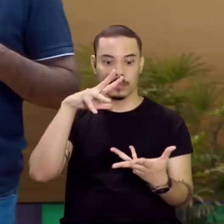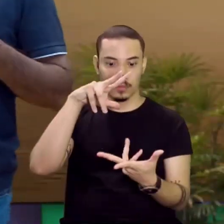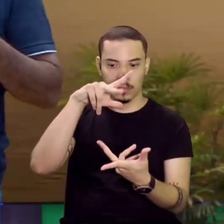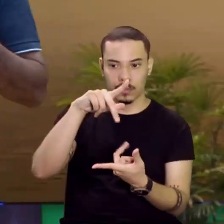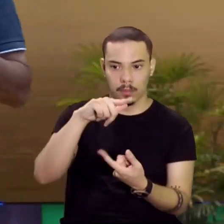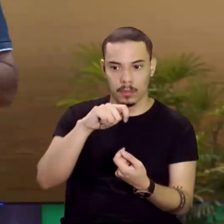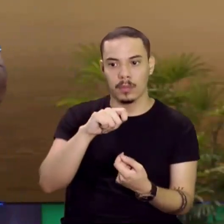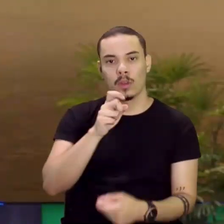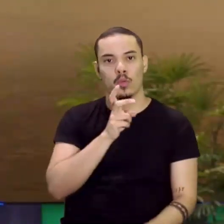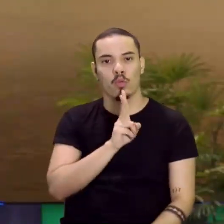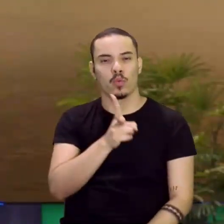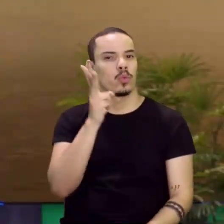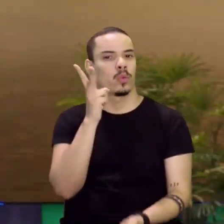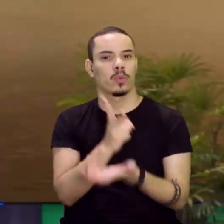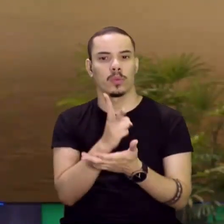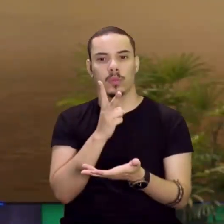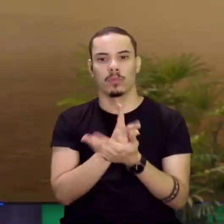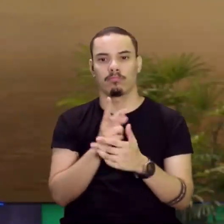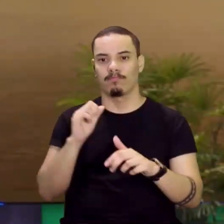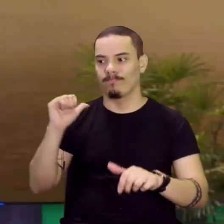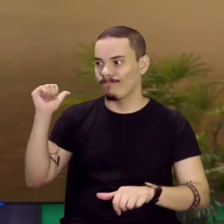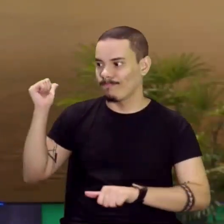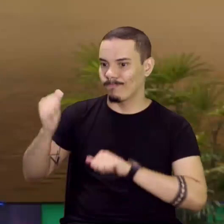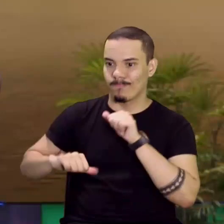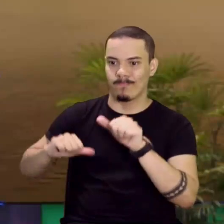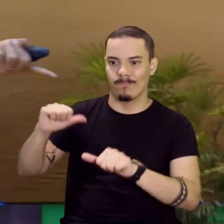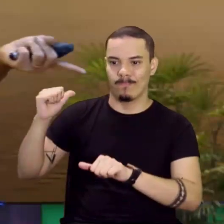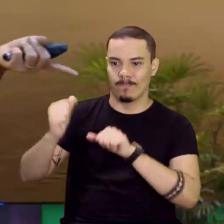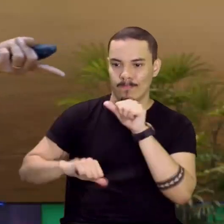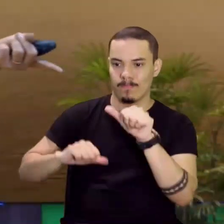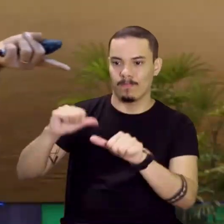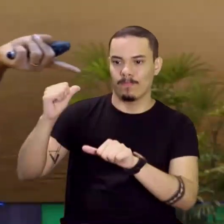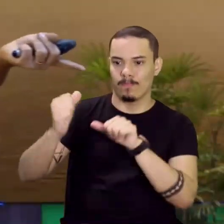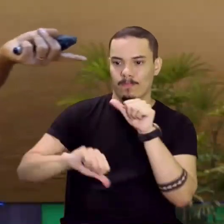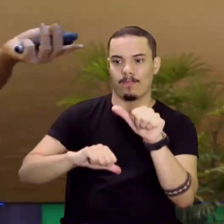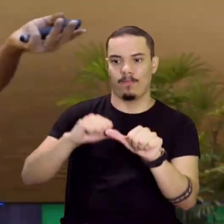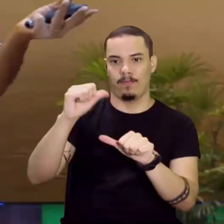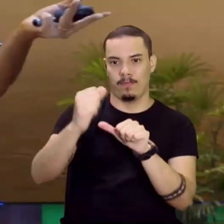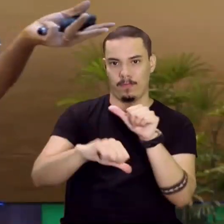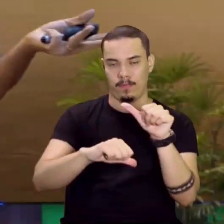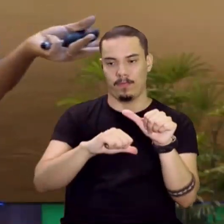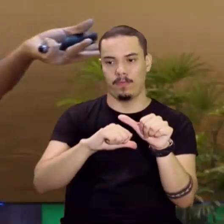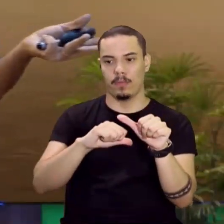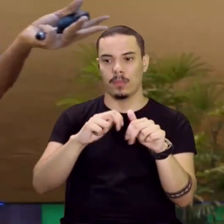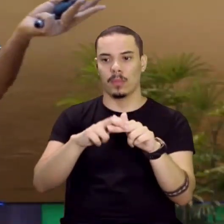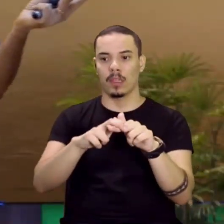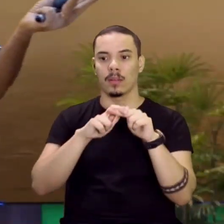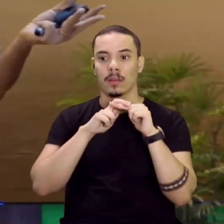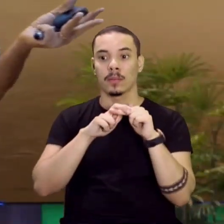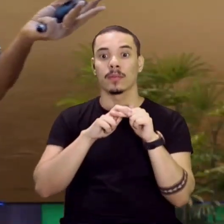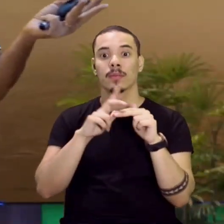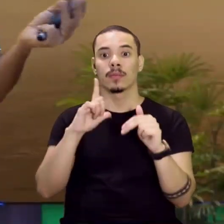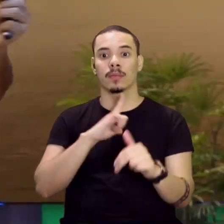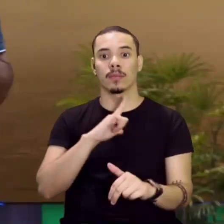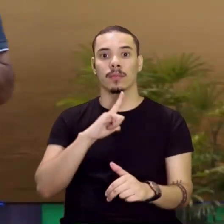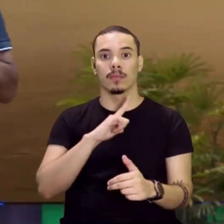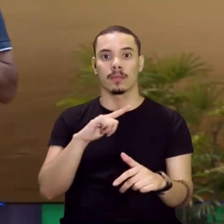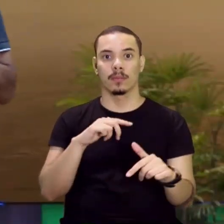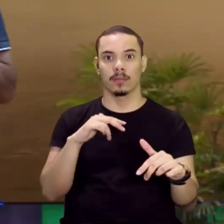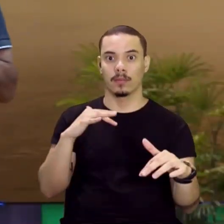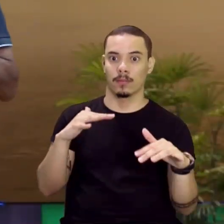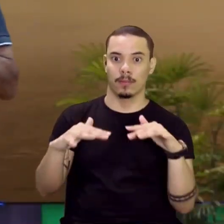ele continua em constante transformação. Em constante. Por isso que você vê falar que tem